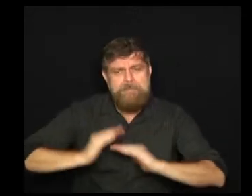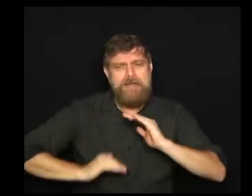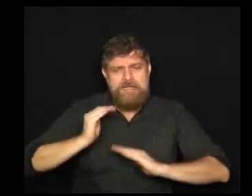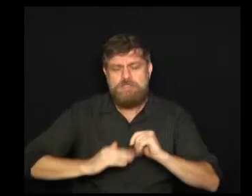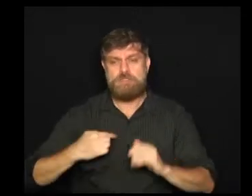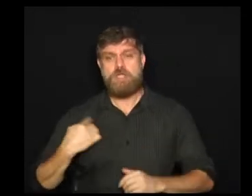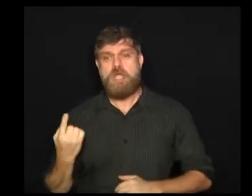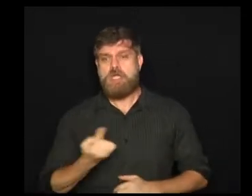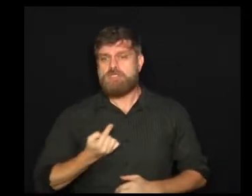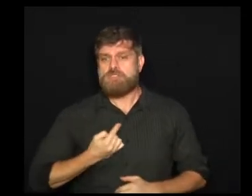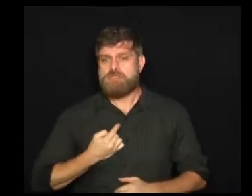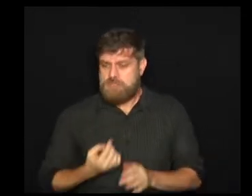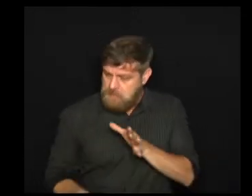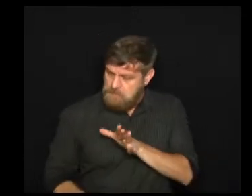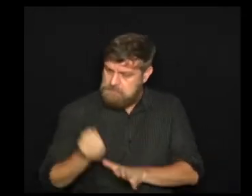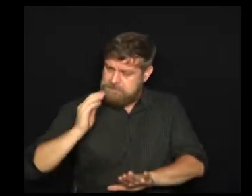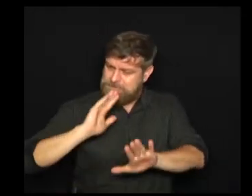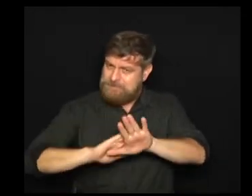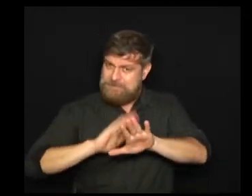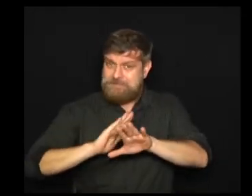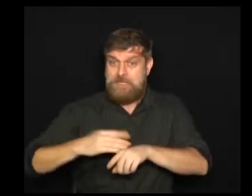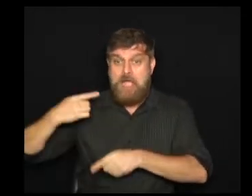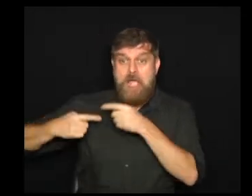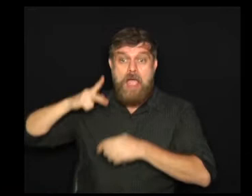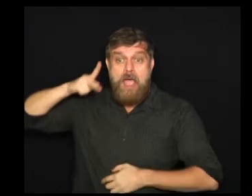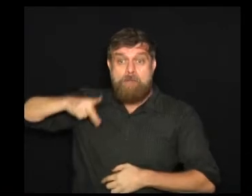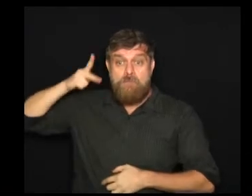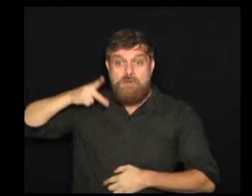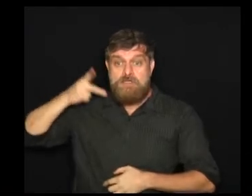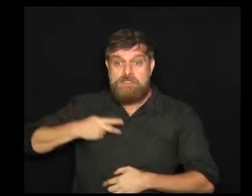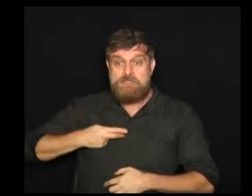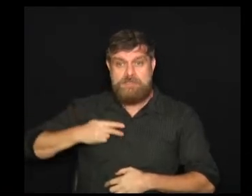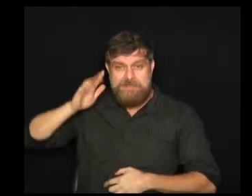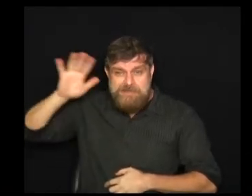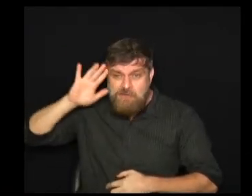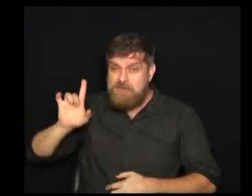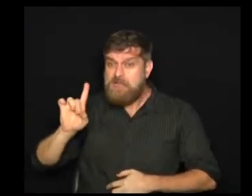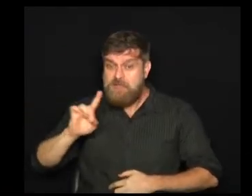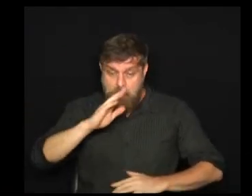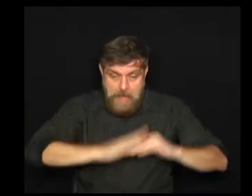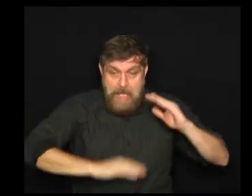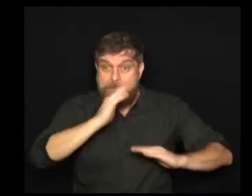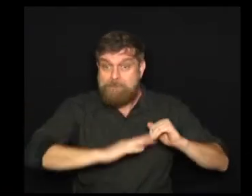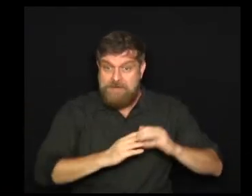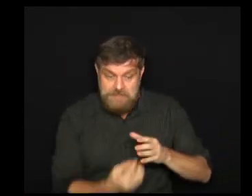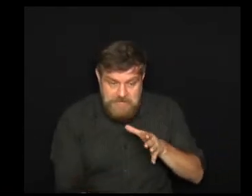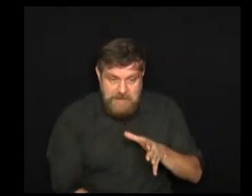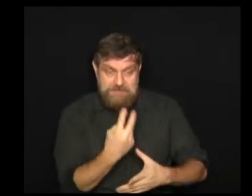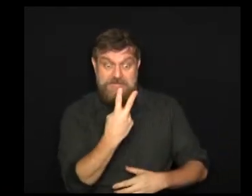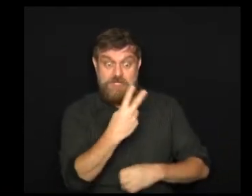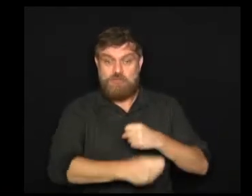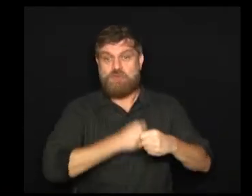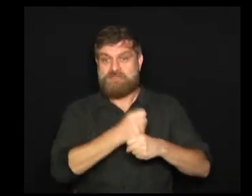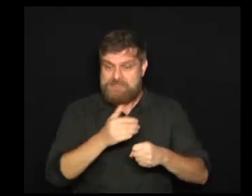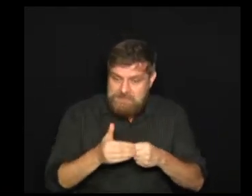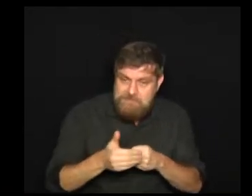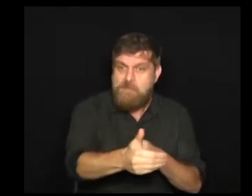e a gente fazer com que essas políticas agora elas aconteçam nesses 2 próximos anos, né?